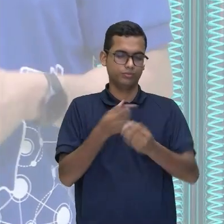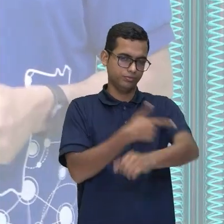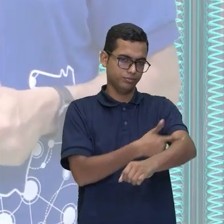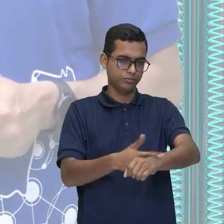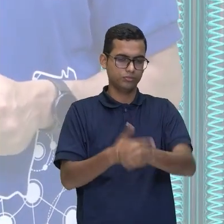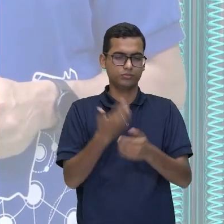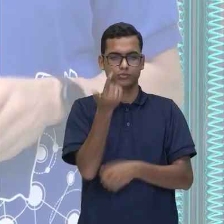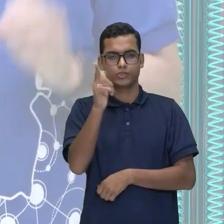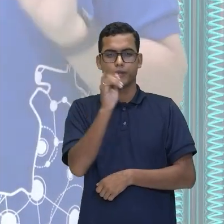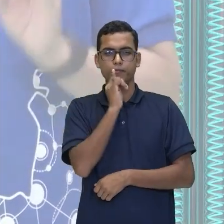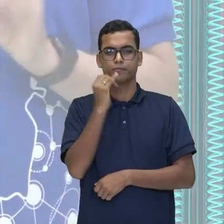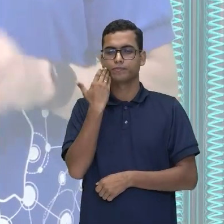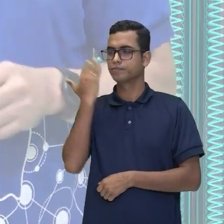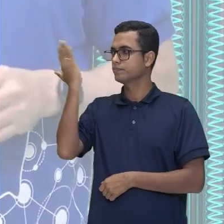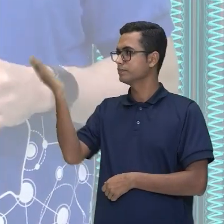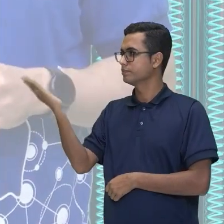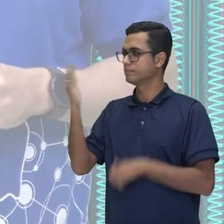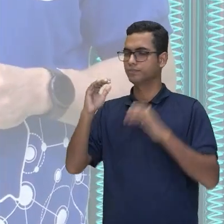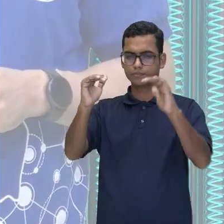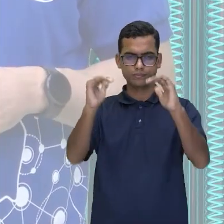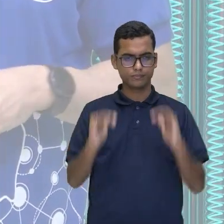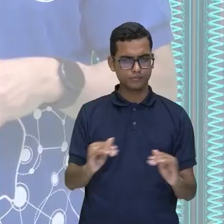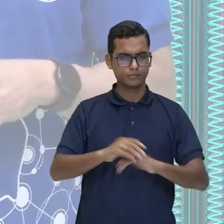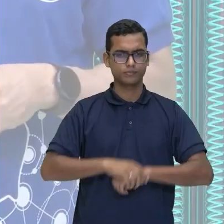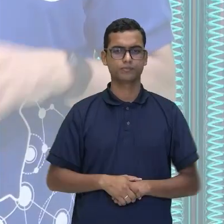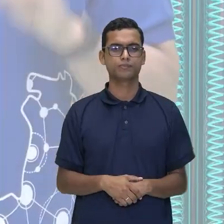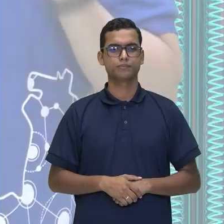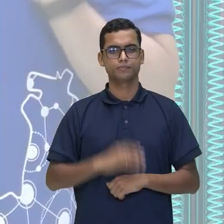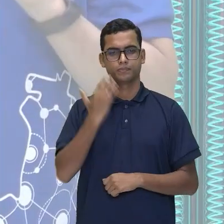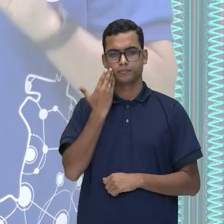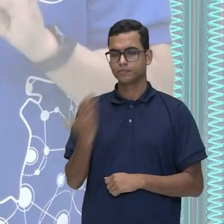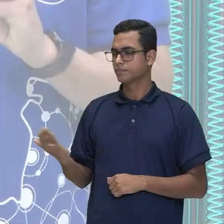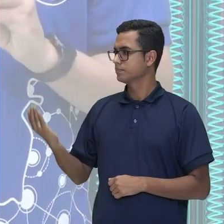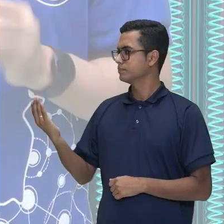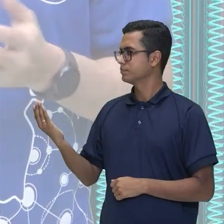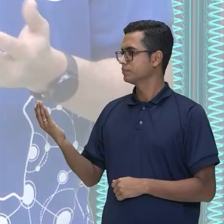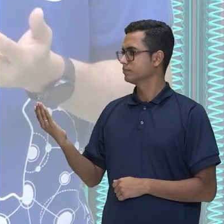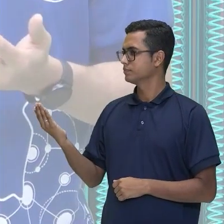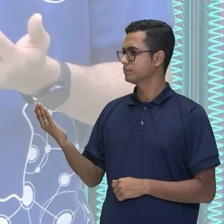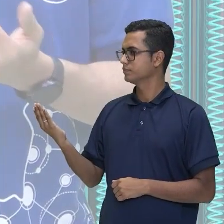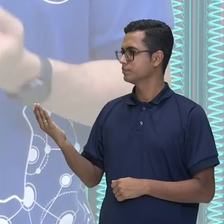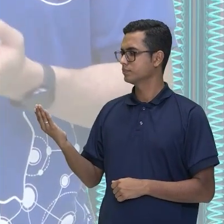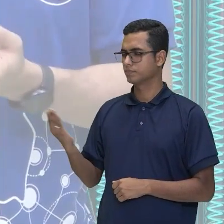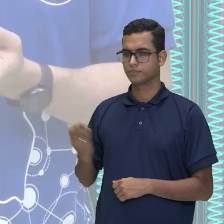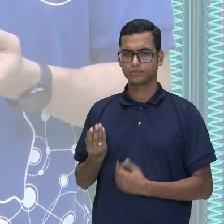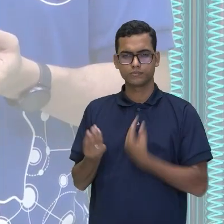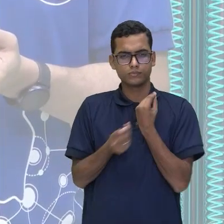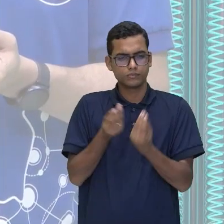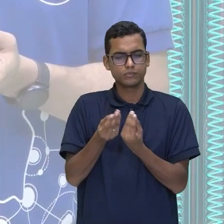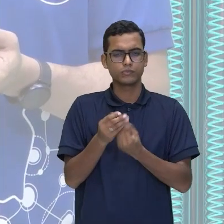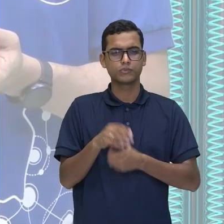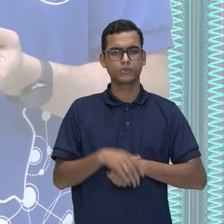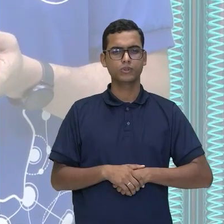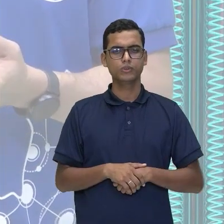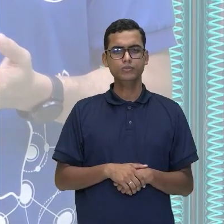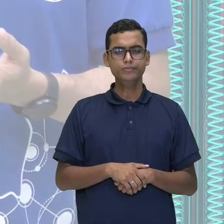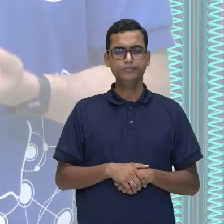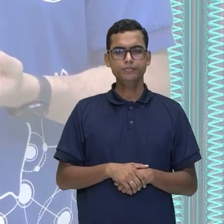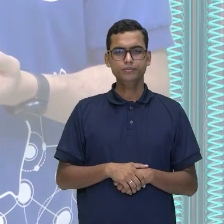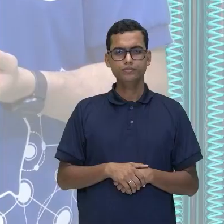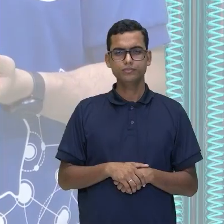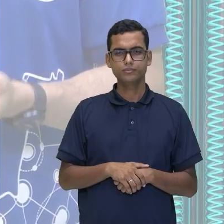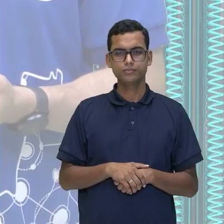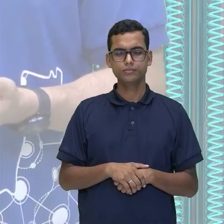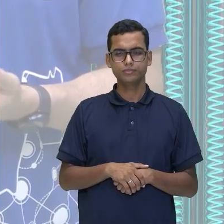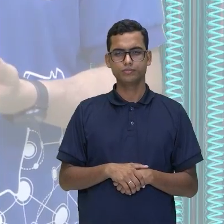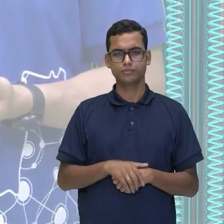Outro exemplo. Come here, vem cá. É uma ordem, né? Todas as falas que indicam ordem, né, que eu utilizo ali o